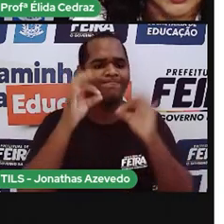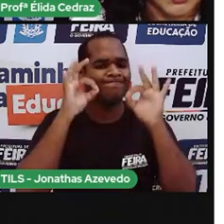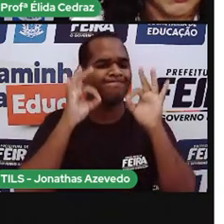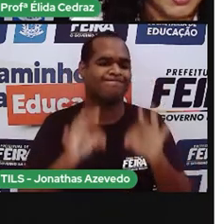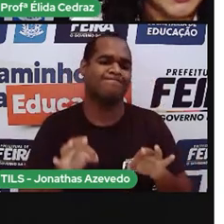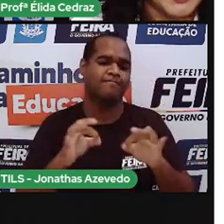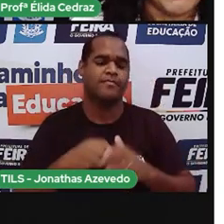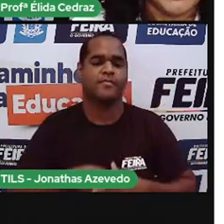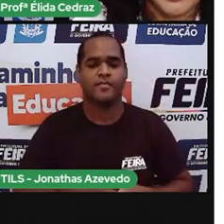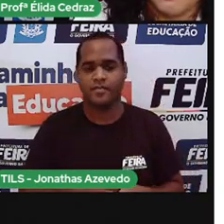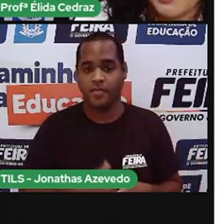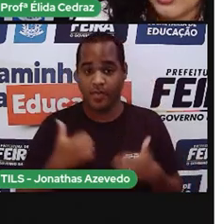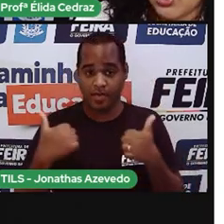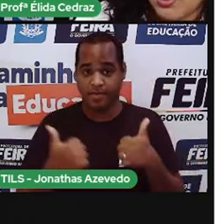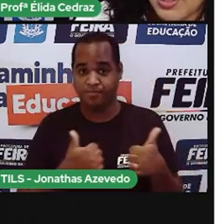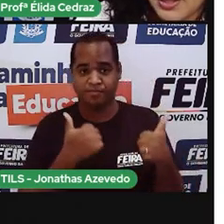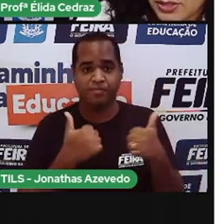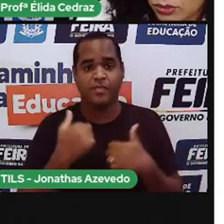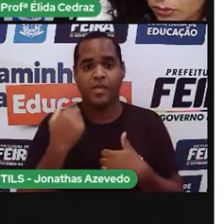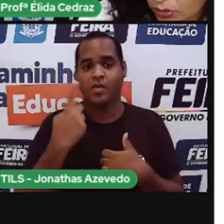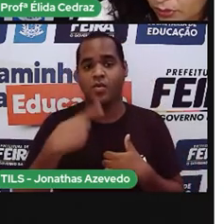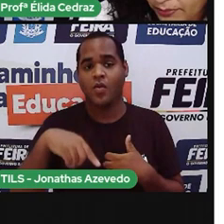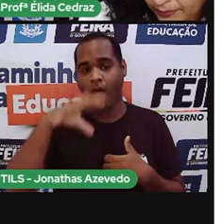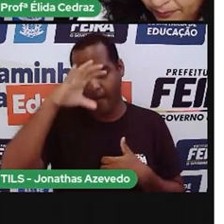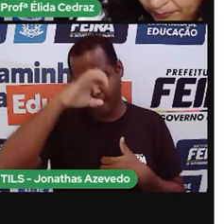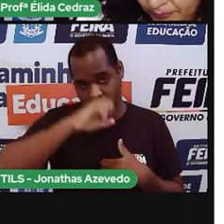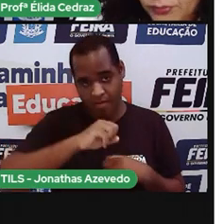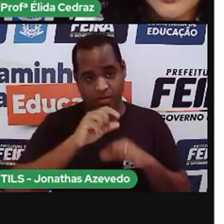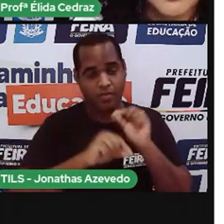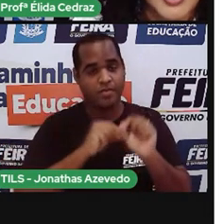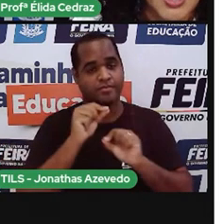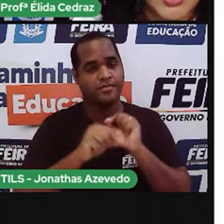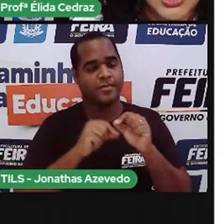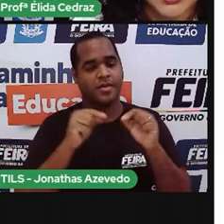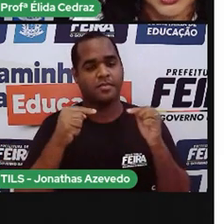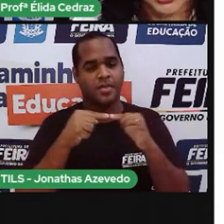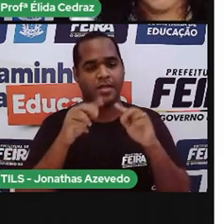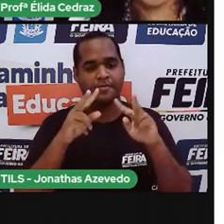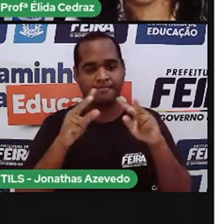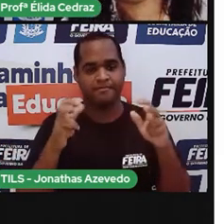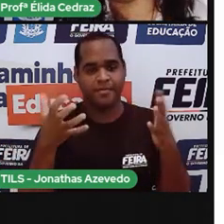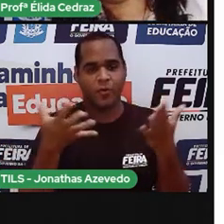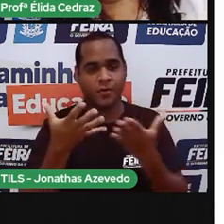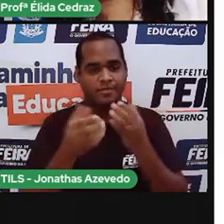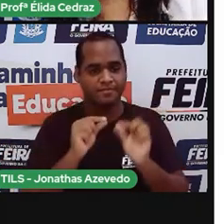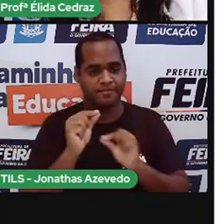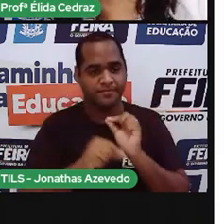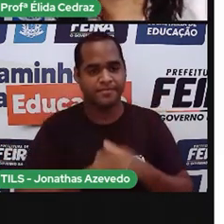bom? Então vamos aprender mais sobre esse assunto na aula de hoje.